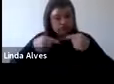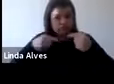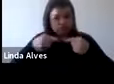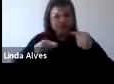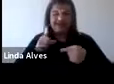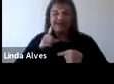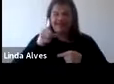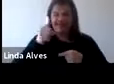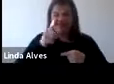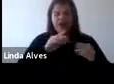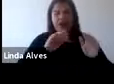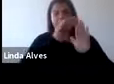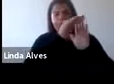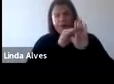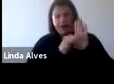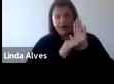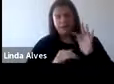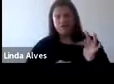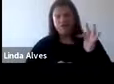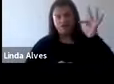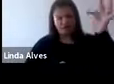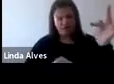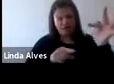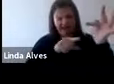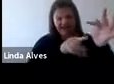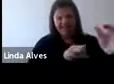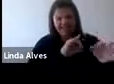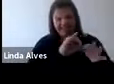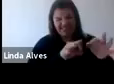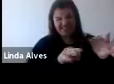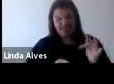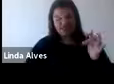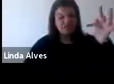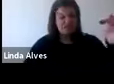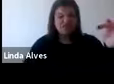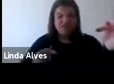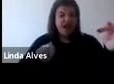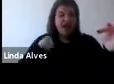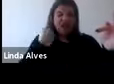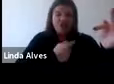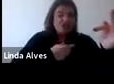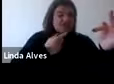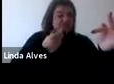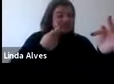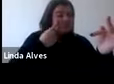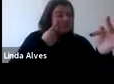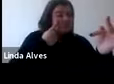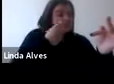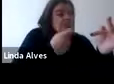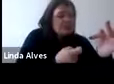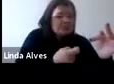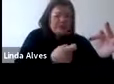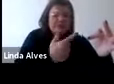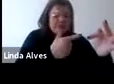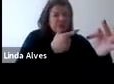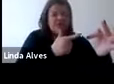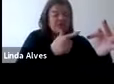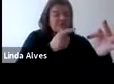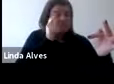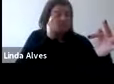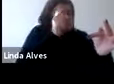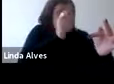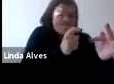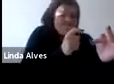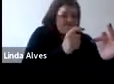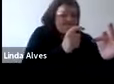do Programa Futuro não é a discussão que nos interessa hoje. Tá. Hoje nos